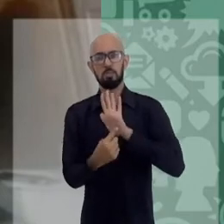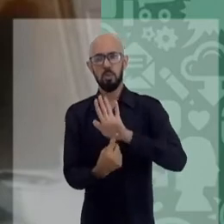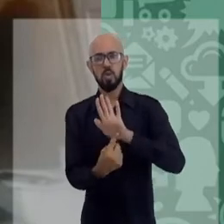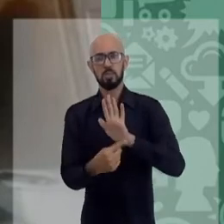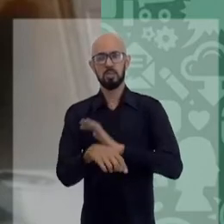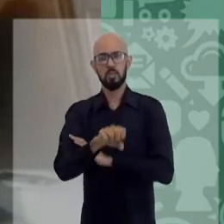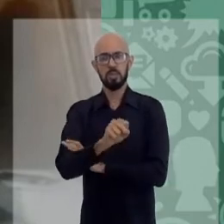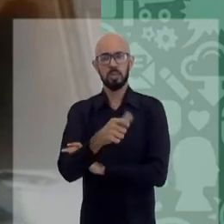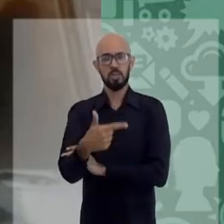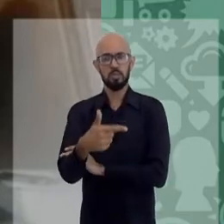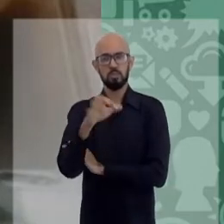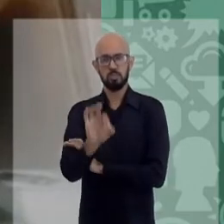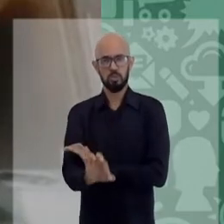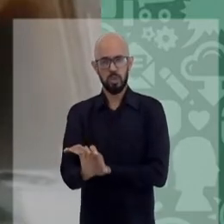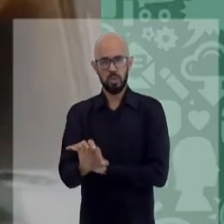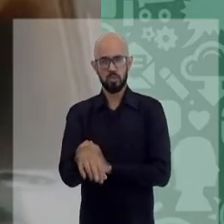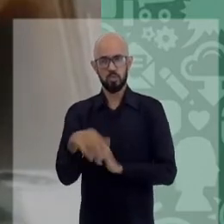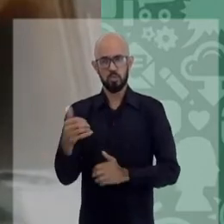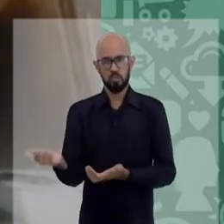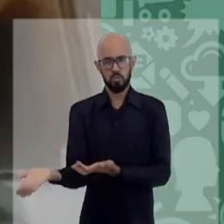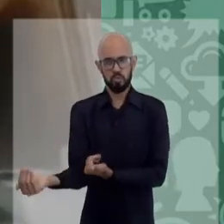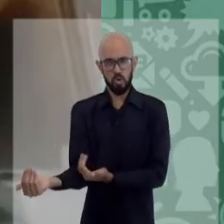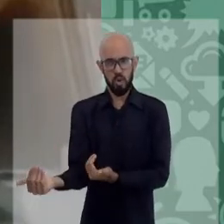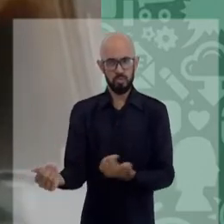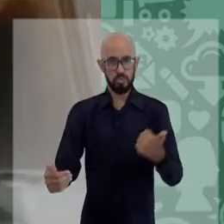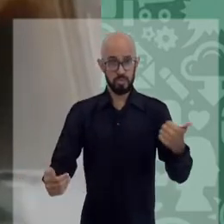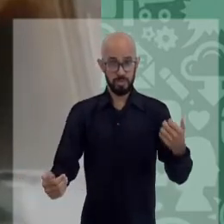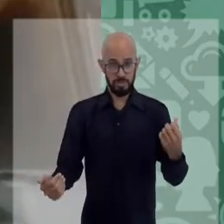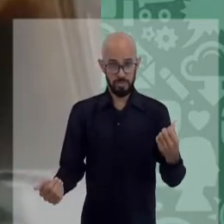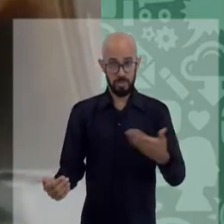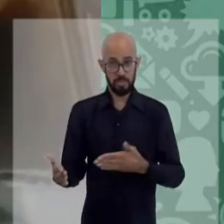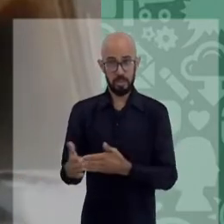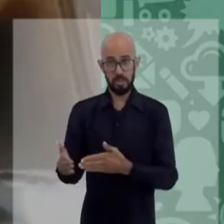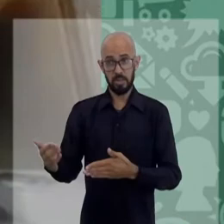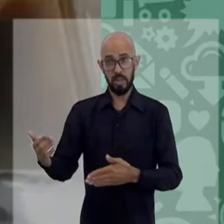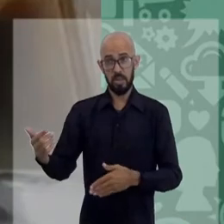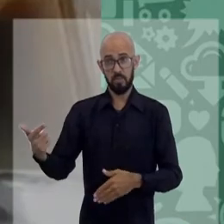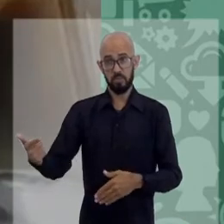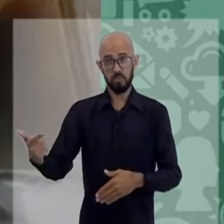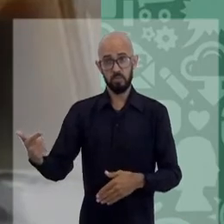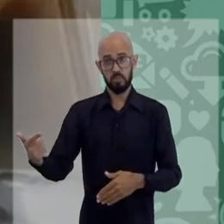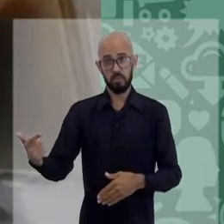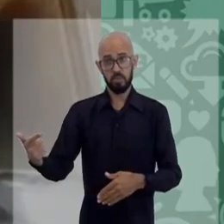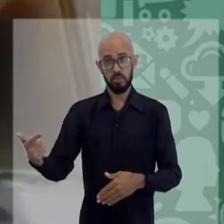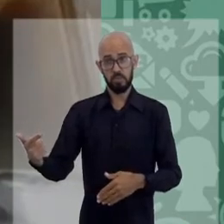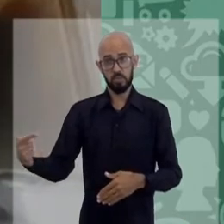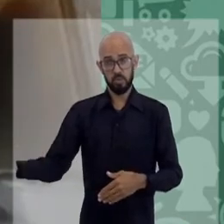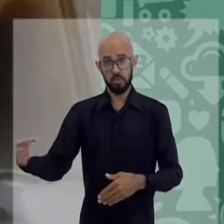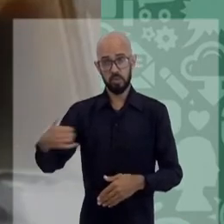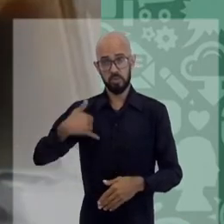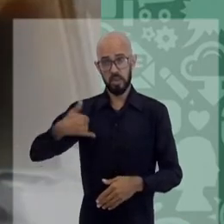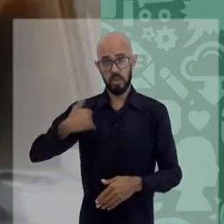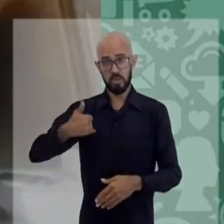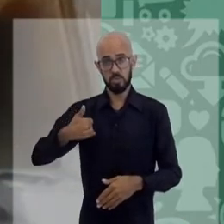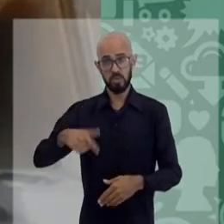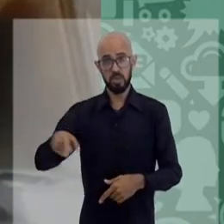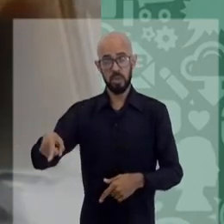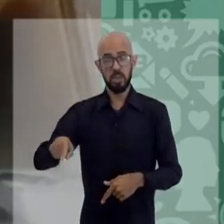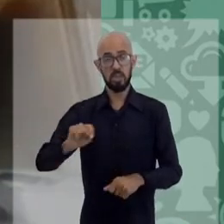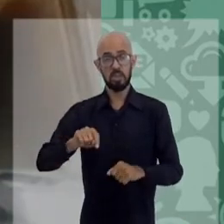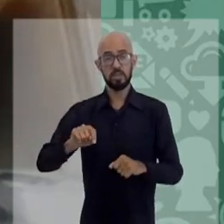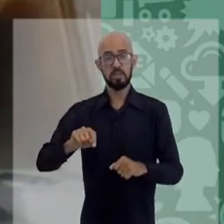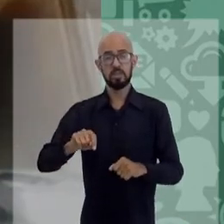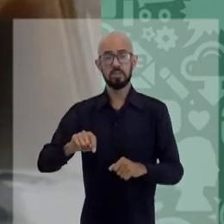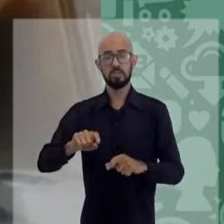que 82% dos jovens daquela faixa de 16 a 18 anos, onde o voto não é obrigatório, eles